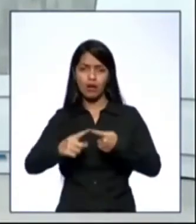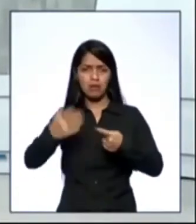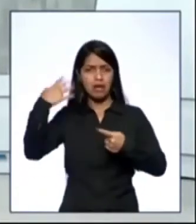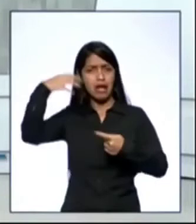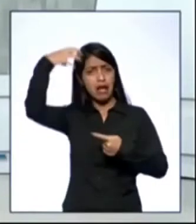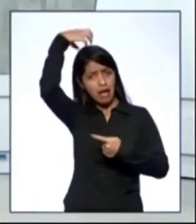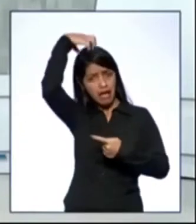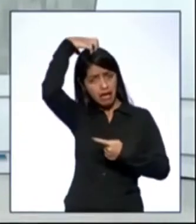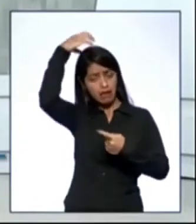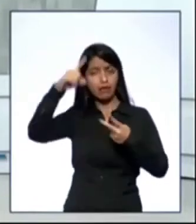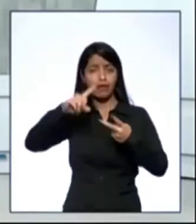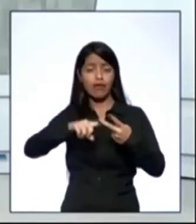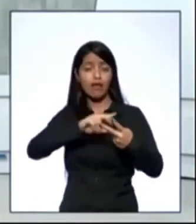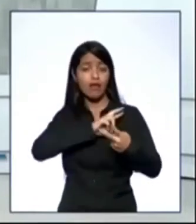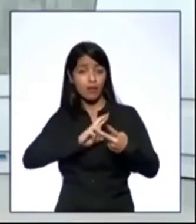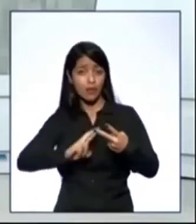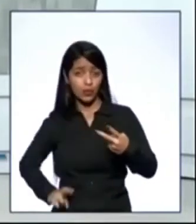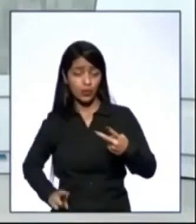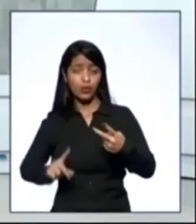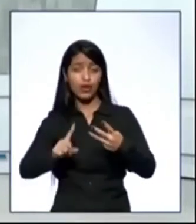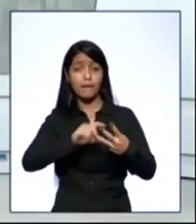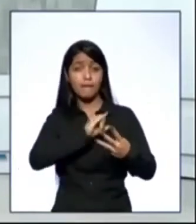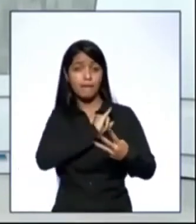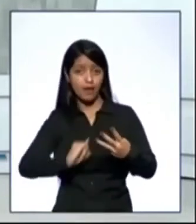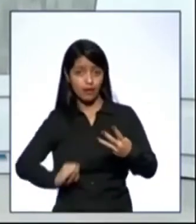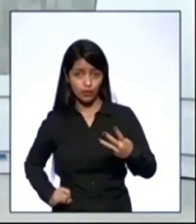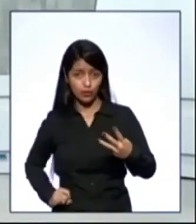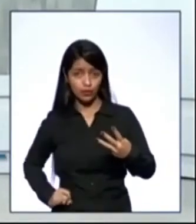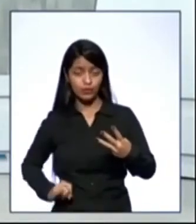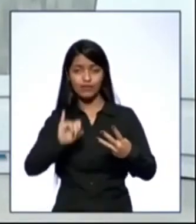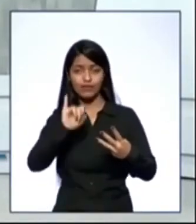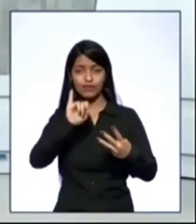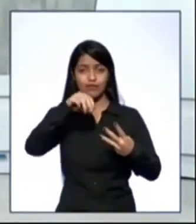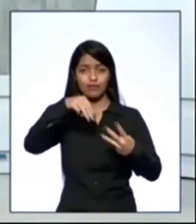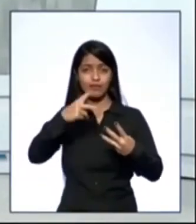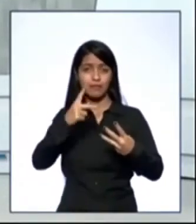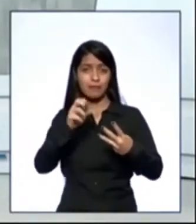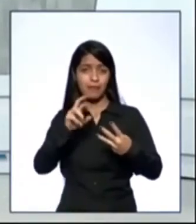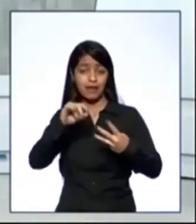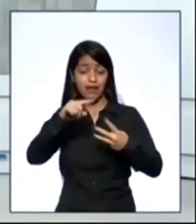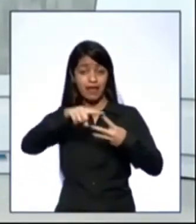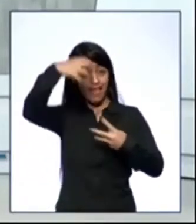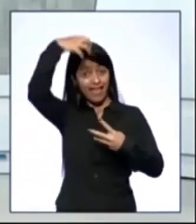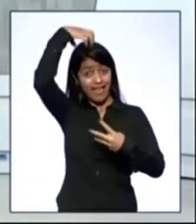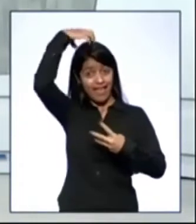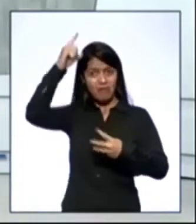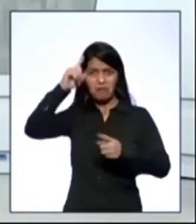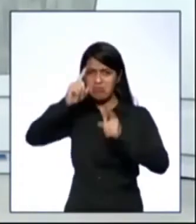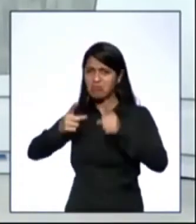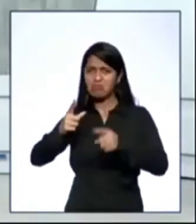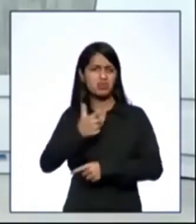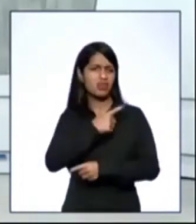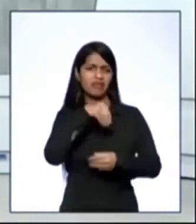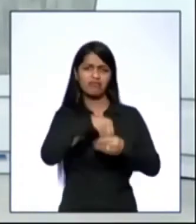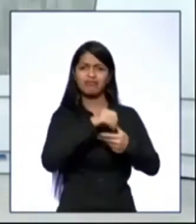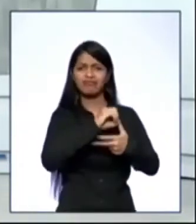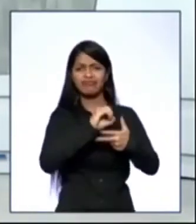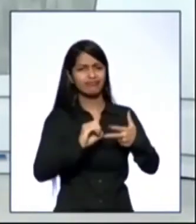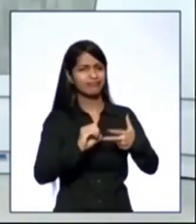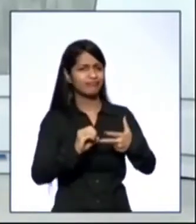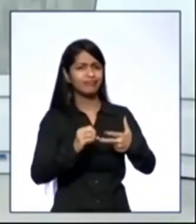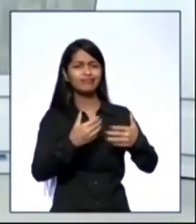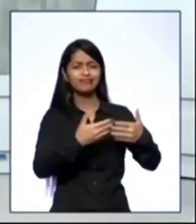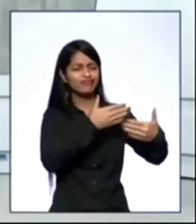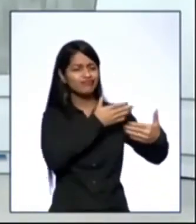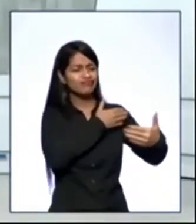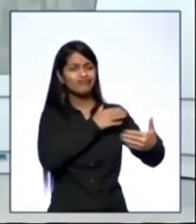a fase da república e a fase do império. Não cai monarquia, tudo bem? Muito da historiografia da monarquia é baseada em lendas, não